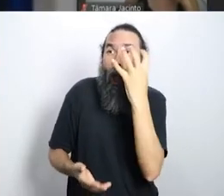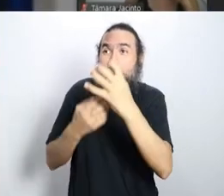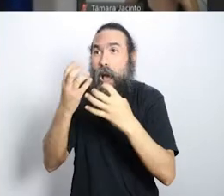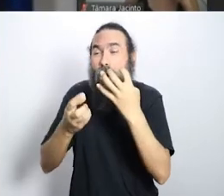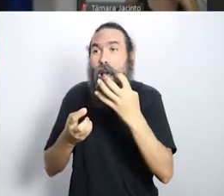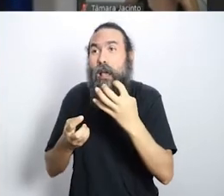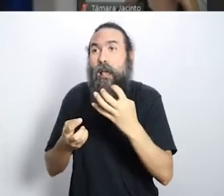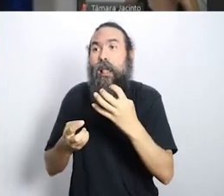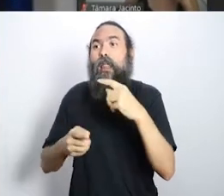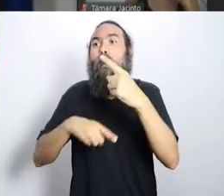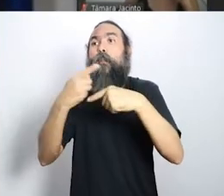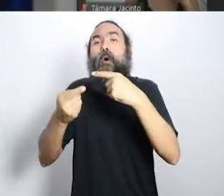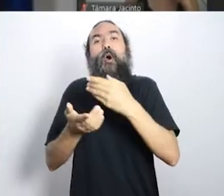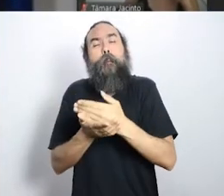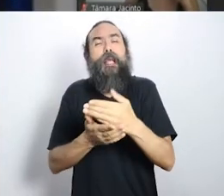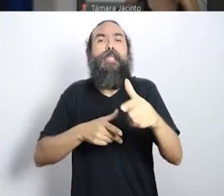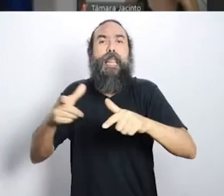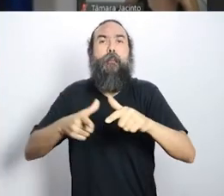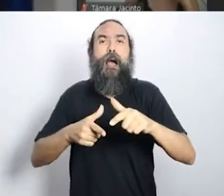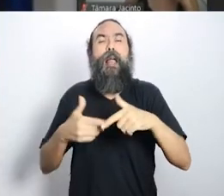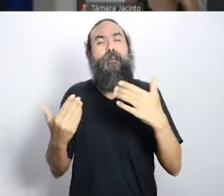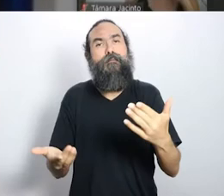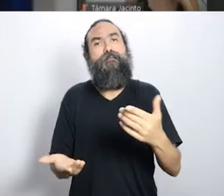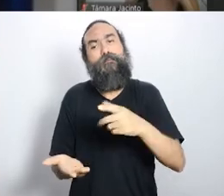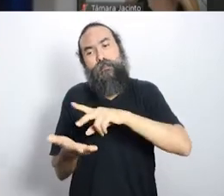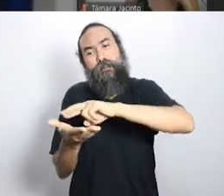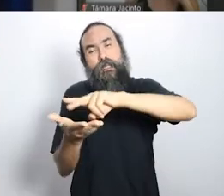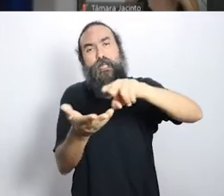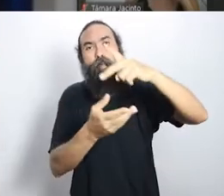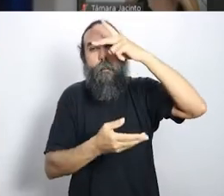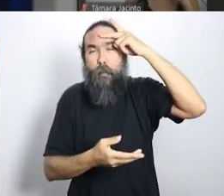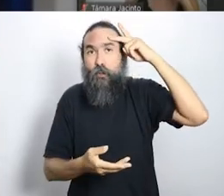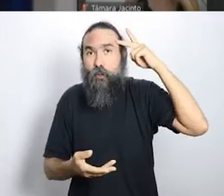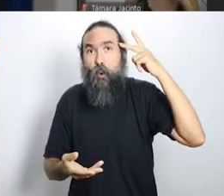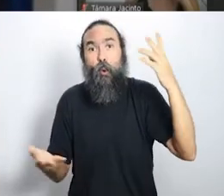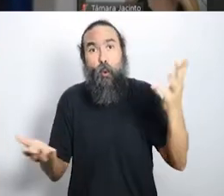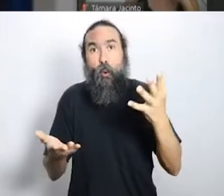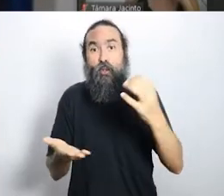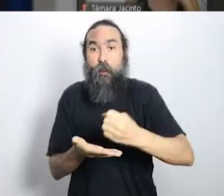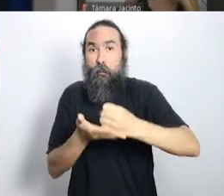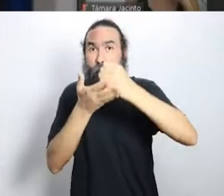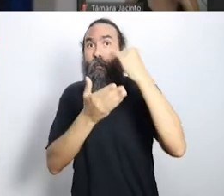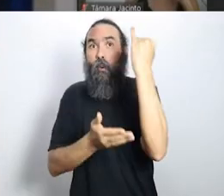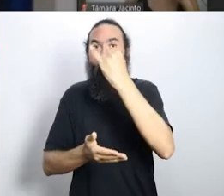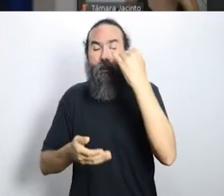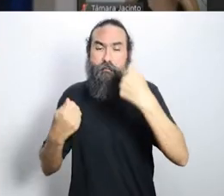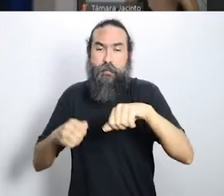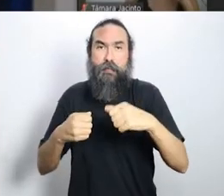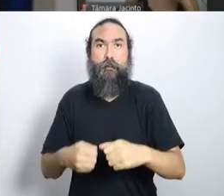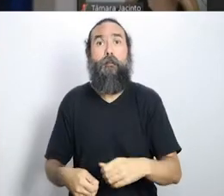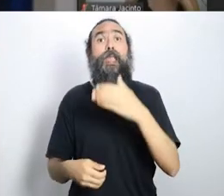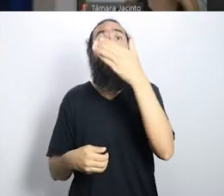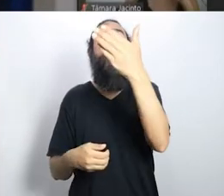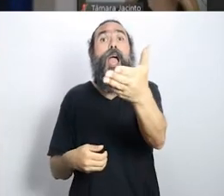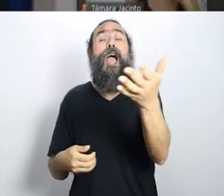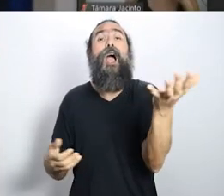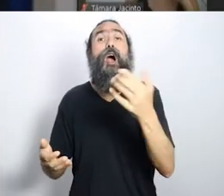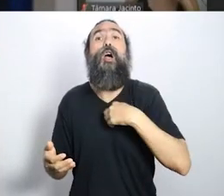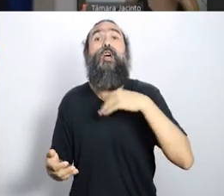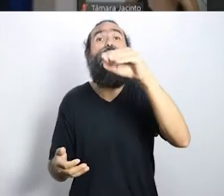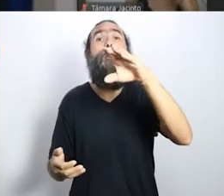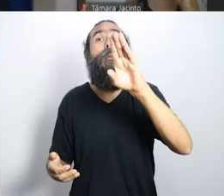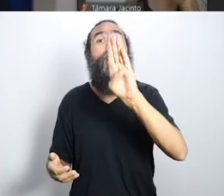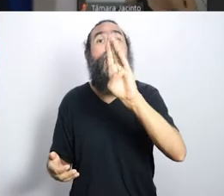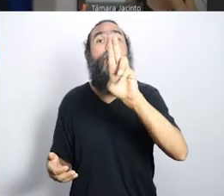vêm cuidando da cultura popular e dos nossos mestres da maneira que eles precisam. Bule, bule da Bahia! Eu não tô esquecendo de você, não, meu compadre. Venha